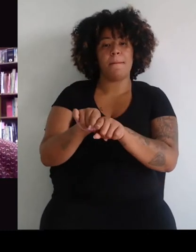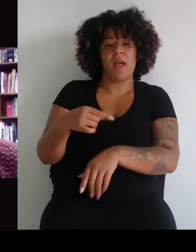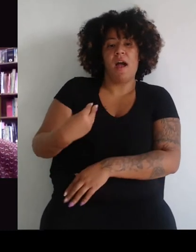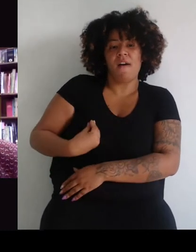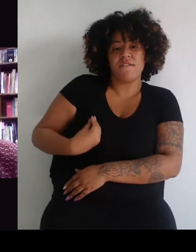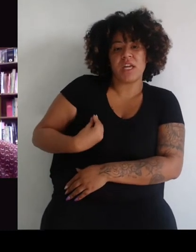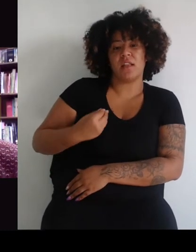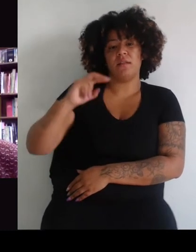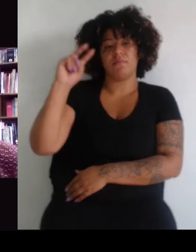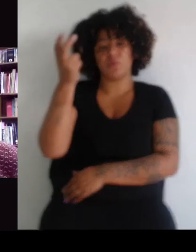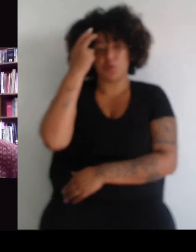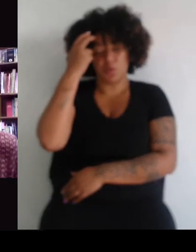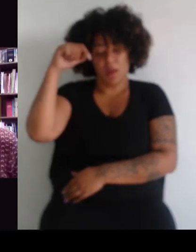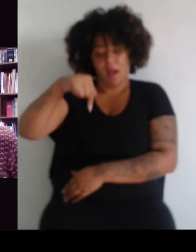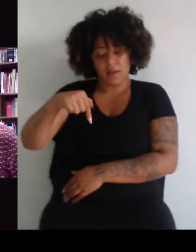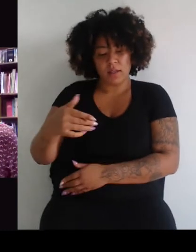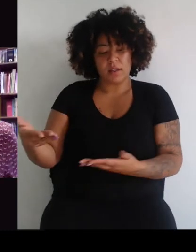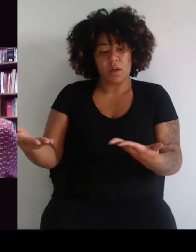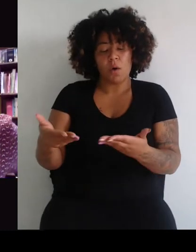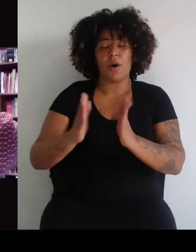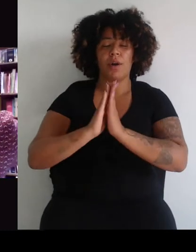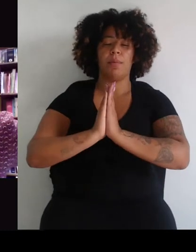em terrier